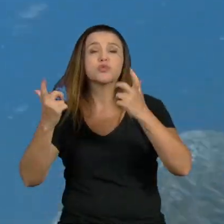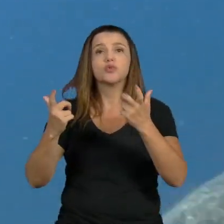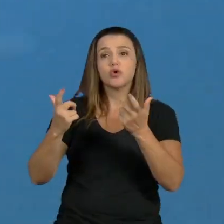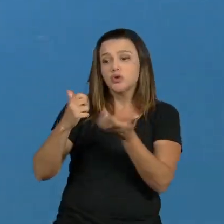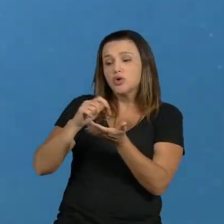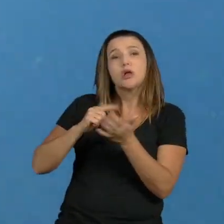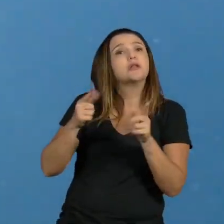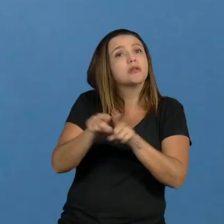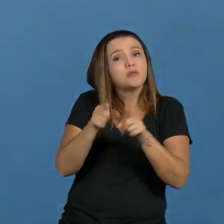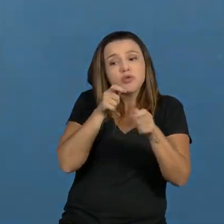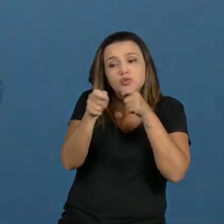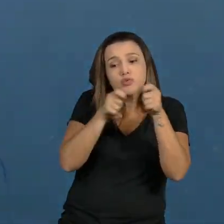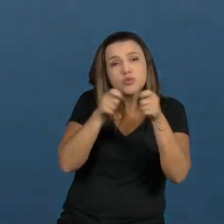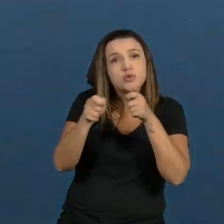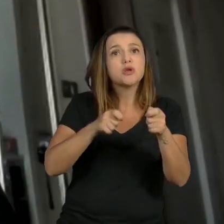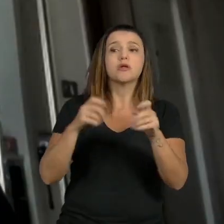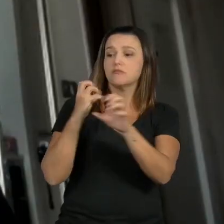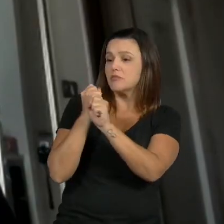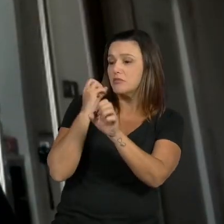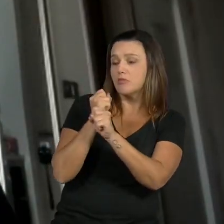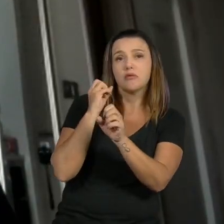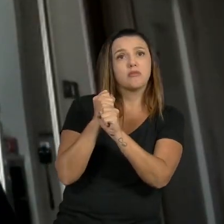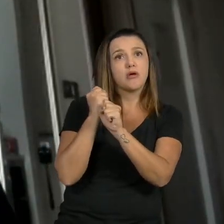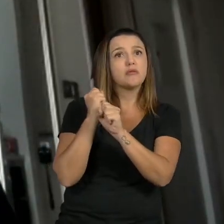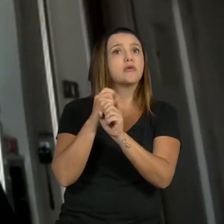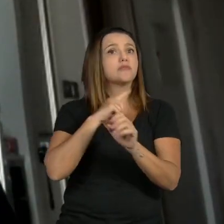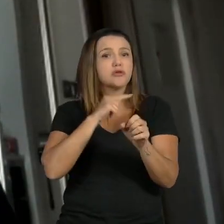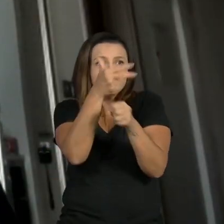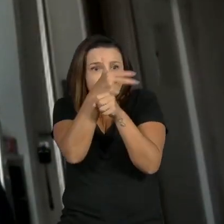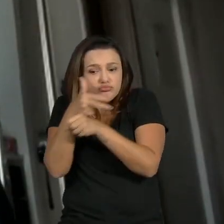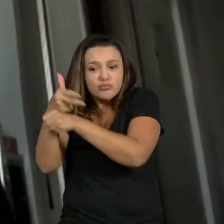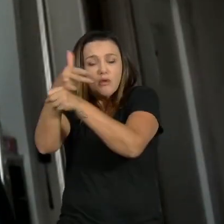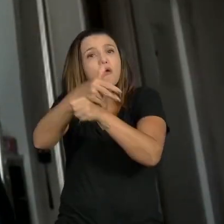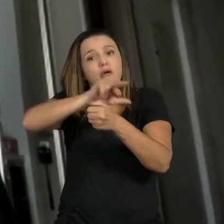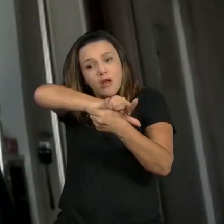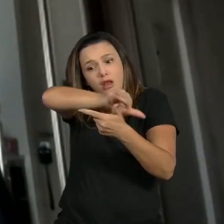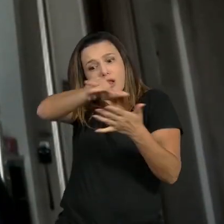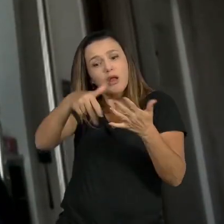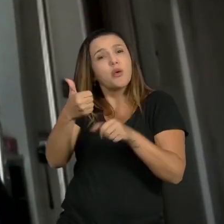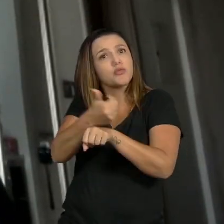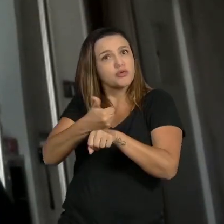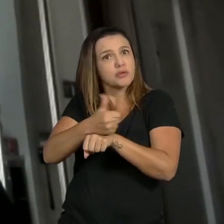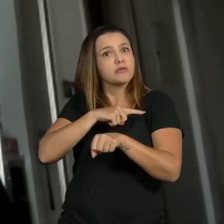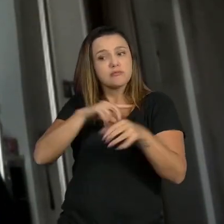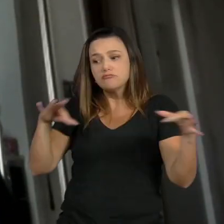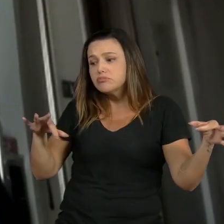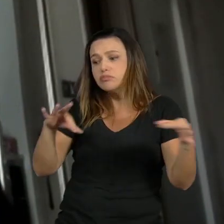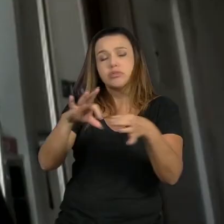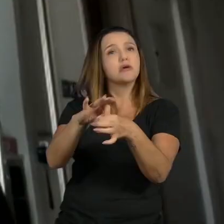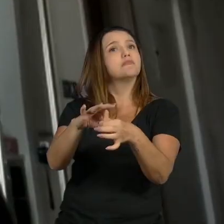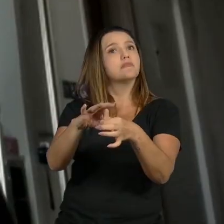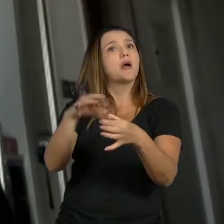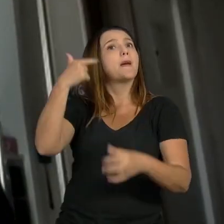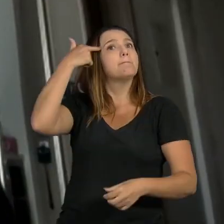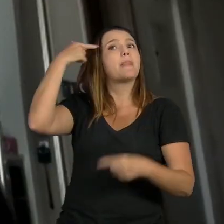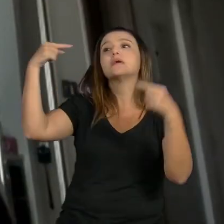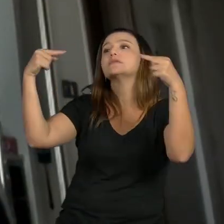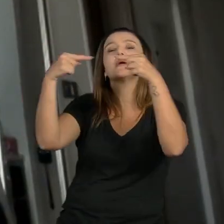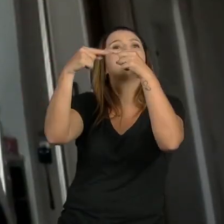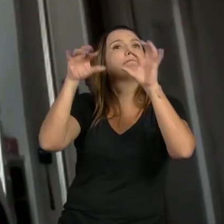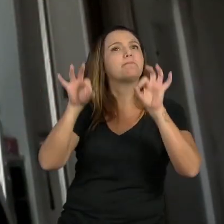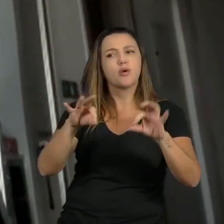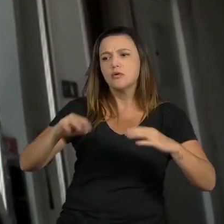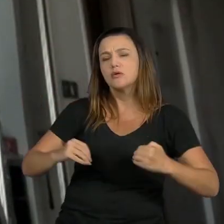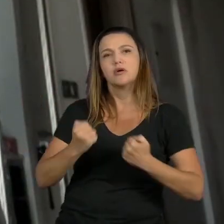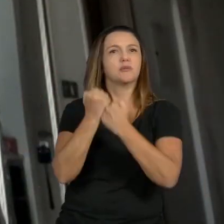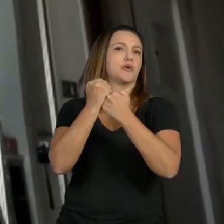tem cinegrafista. E eu falei, cara, é um lugar perfeito para eu me conectar com pessoas que pensam como eu e para juntar forças